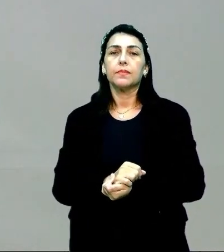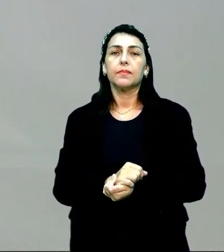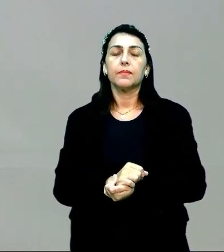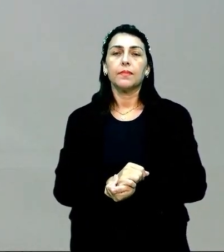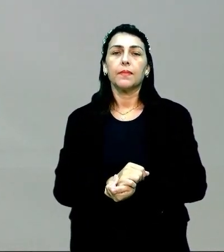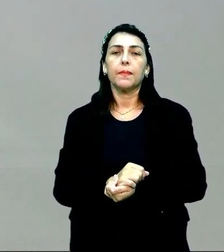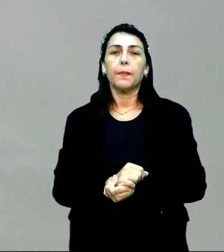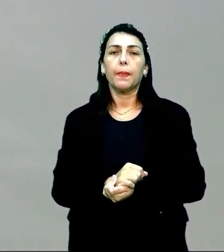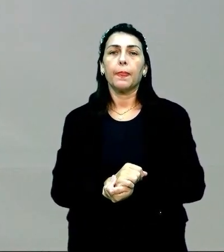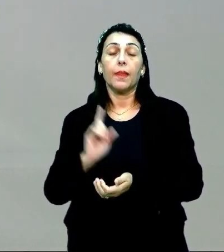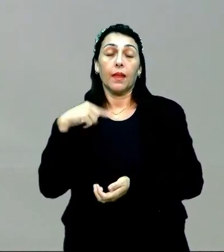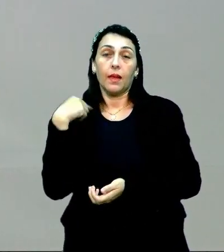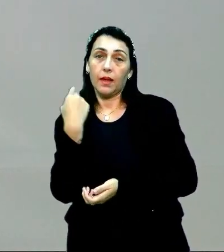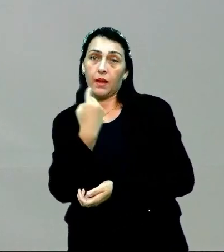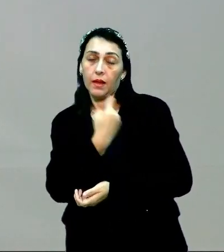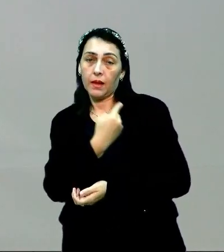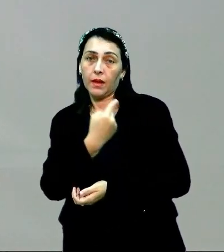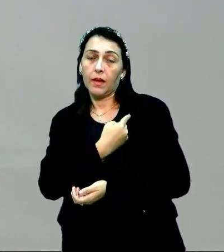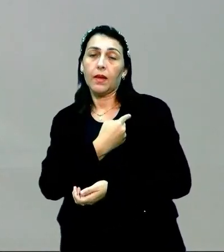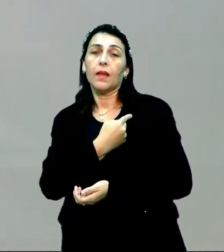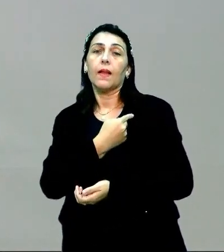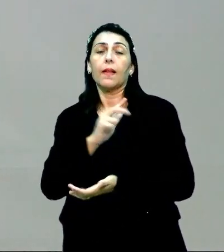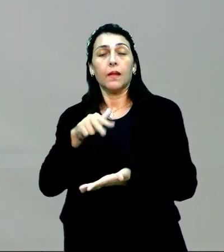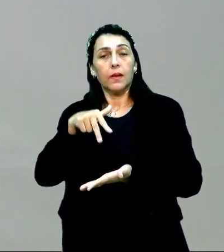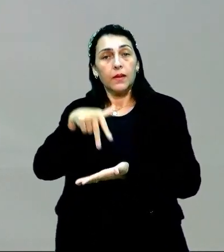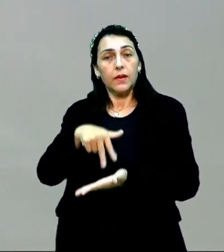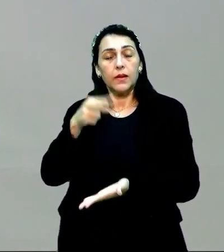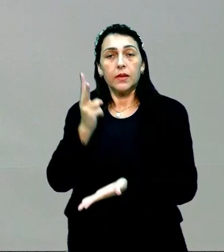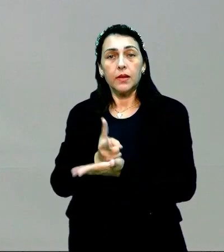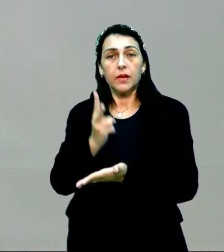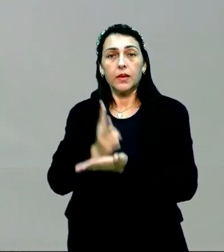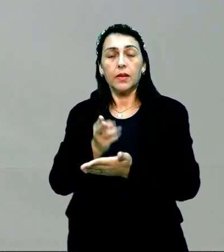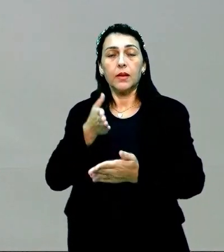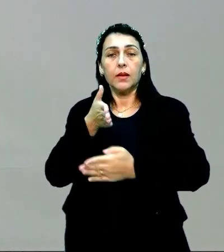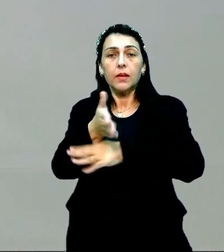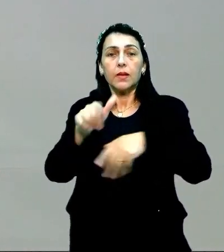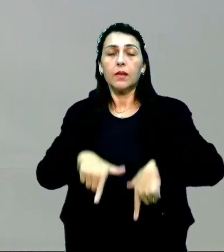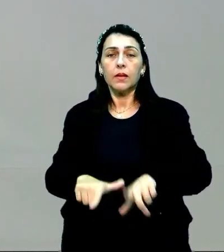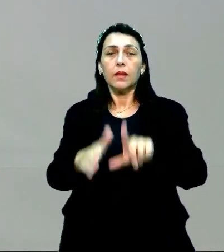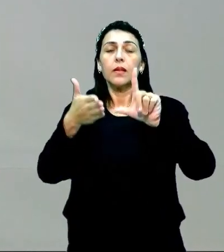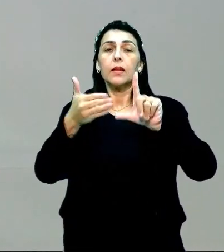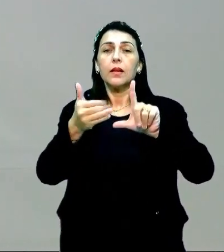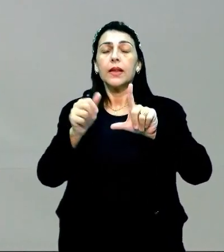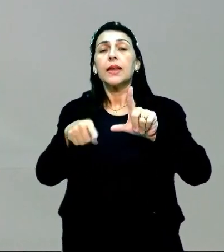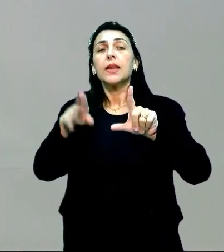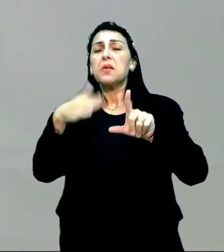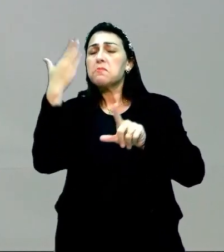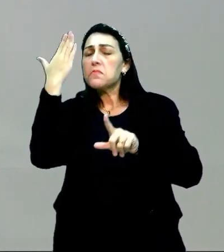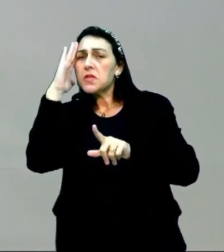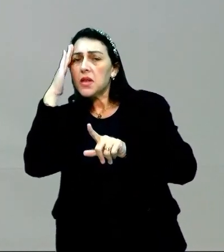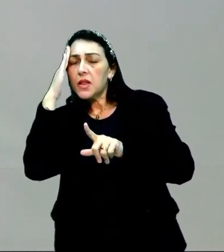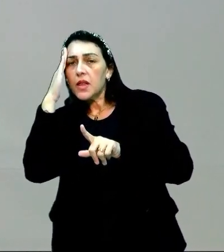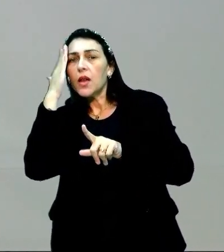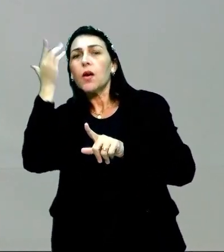isso, gente. Nós estaremos aqui sempre. Acesse a nossa plataforma.